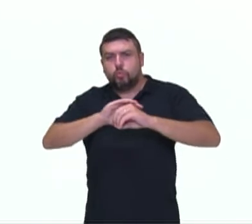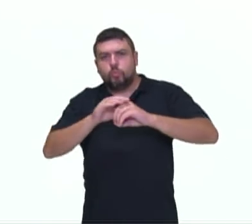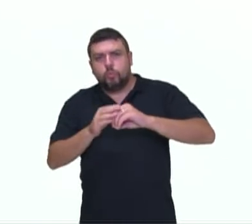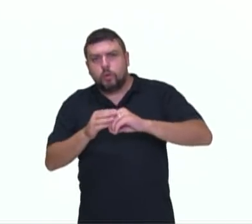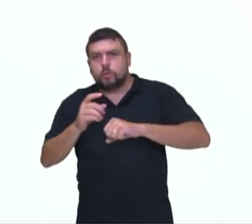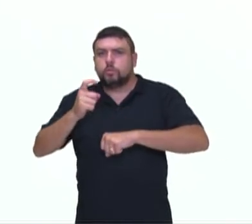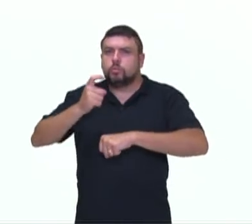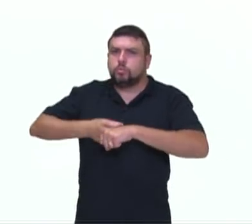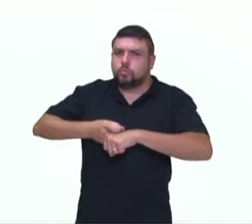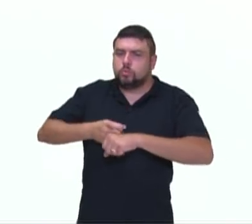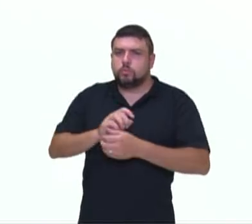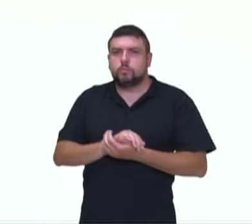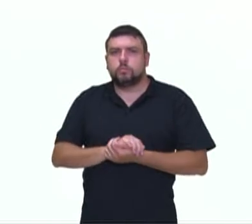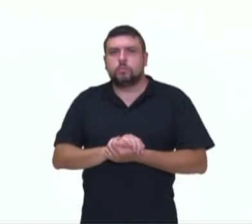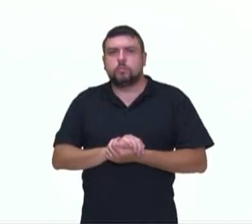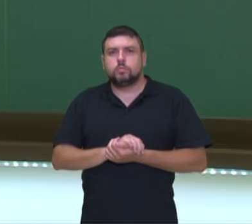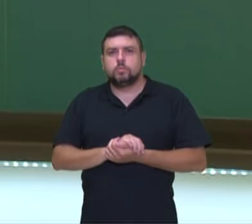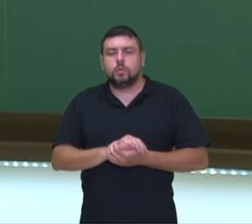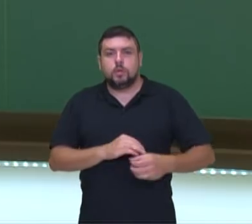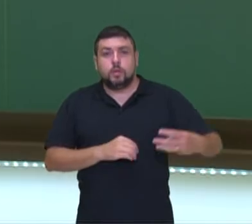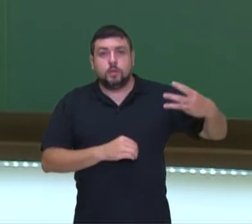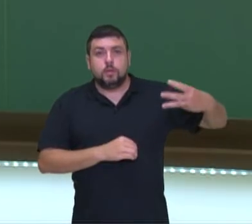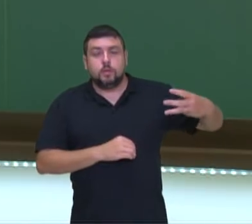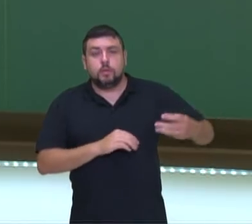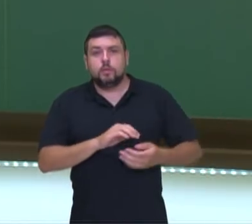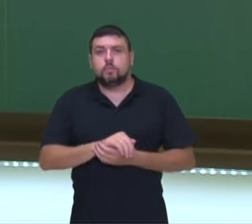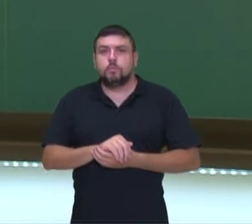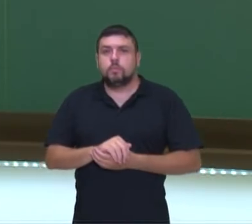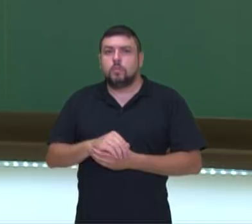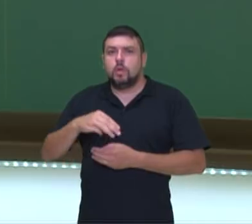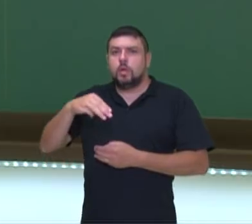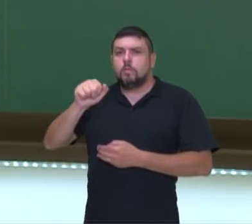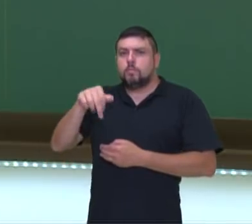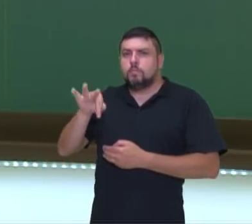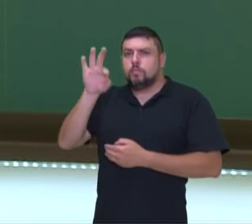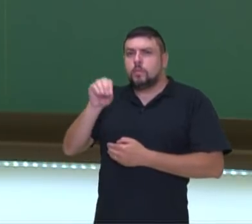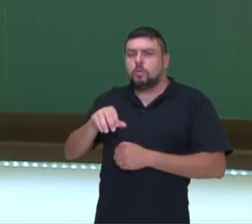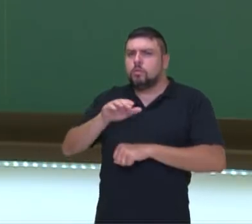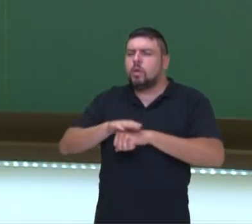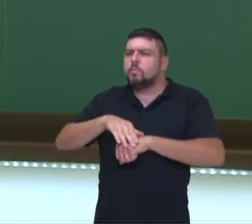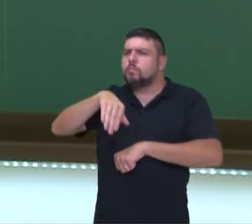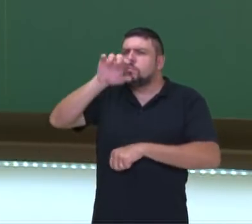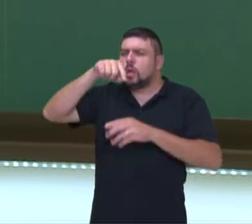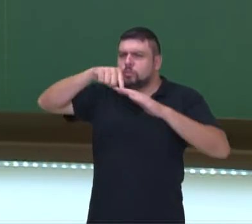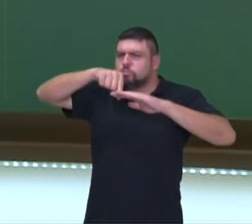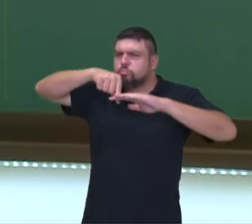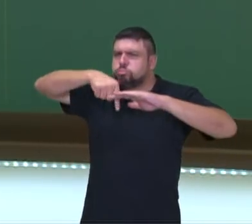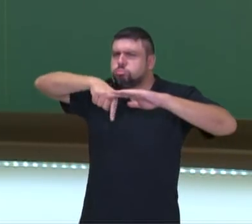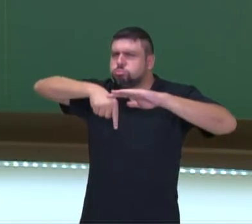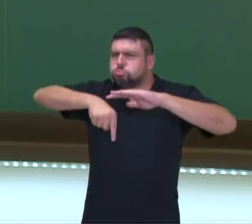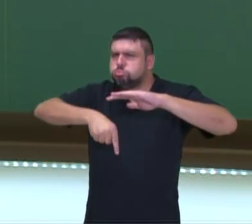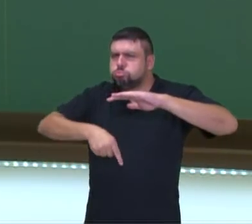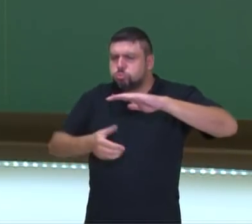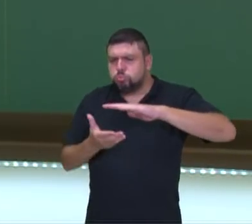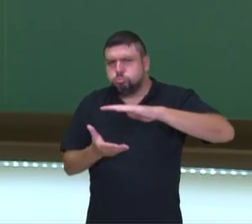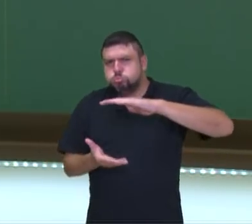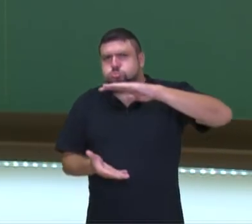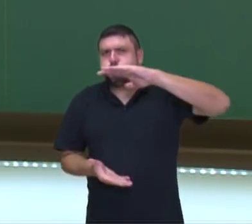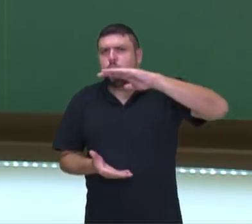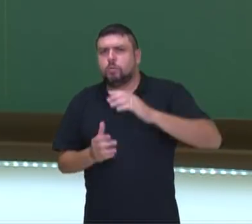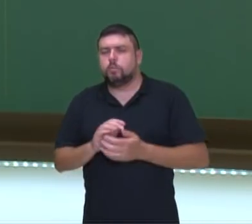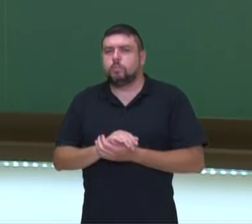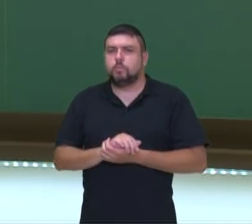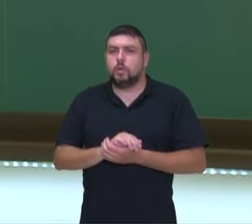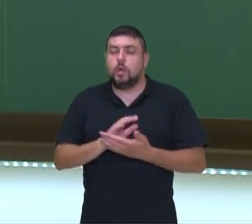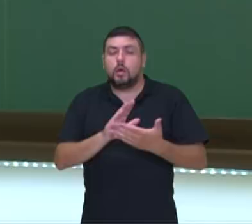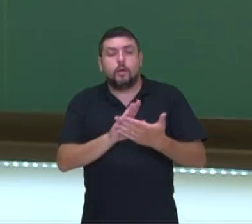sólido. Terceira informação, o manto é a maior das camadas internas do planeta. Algumas estão